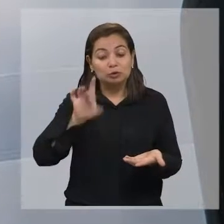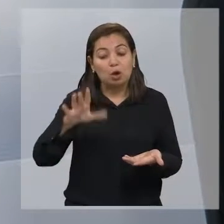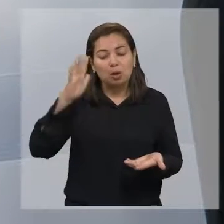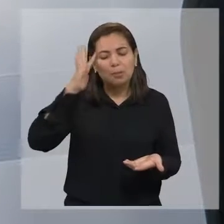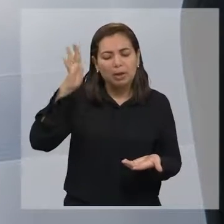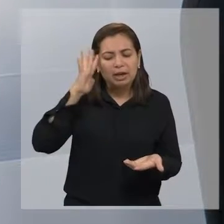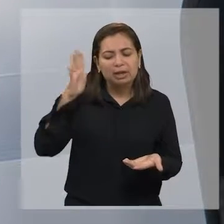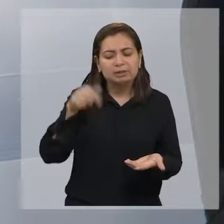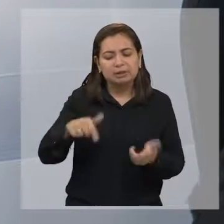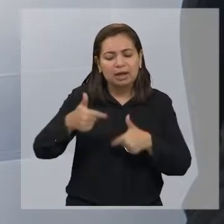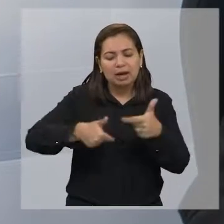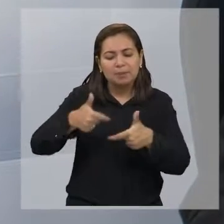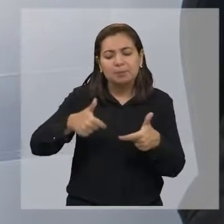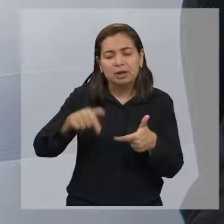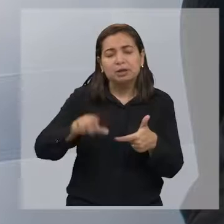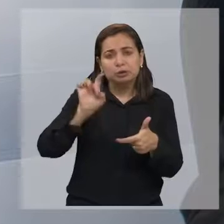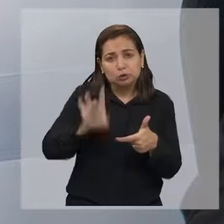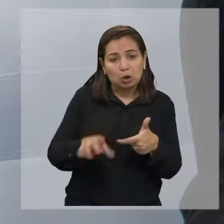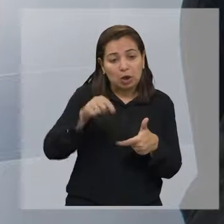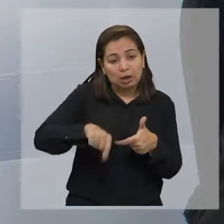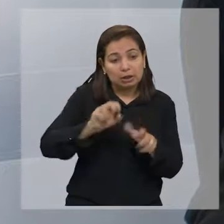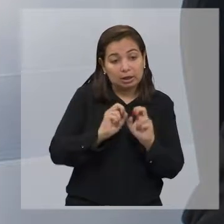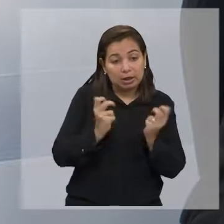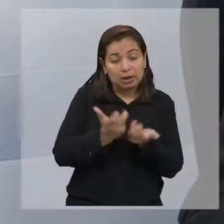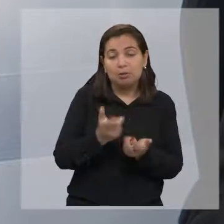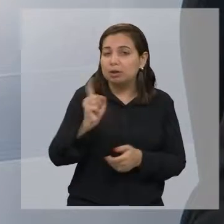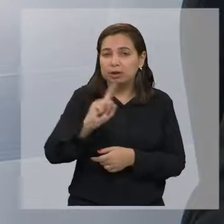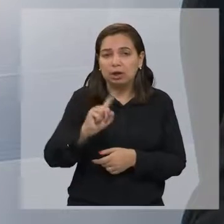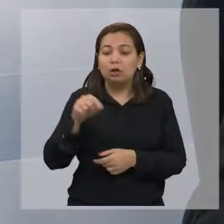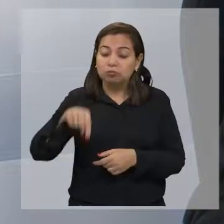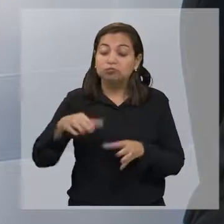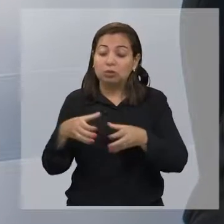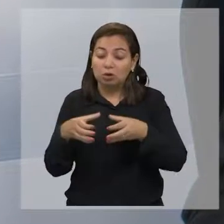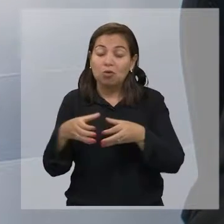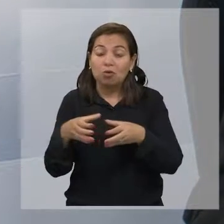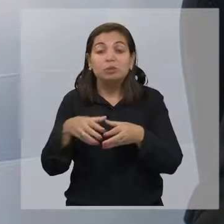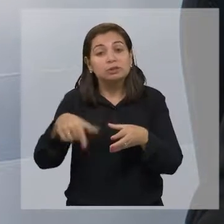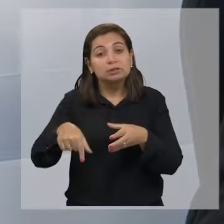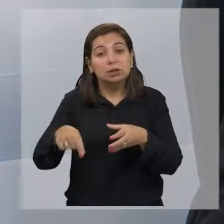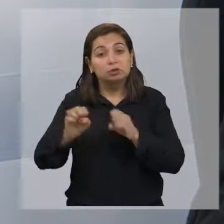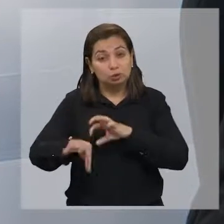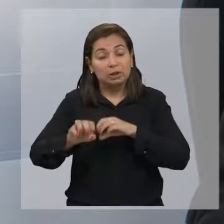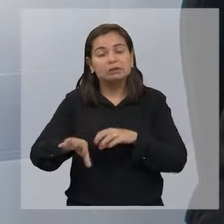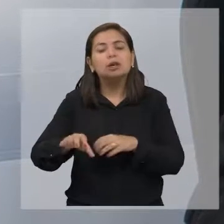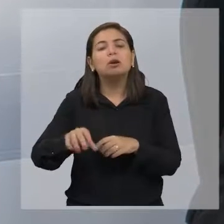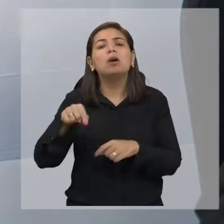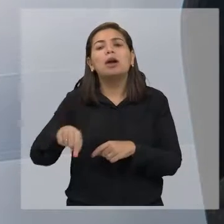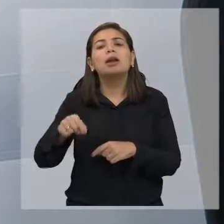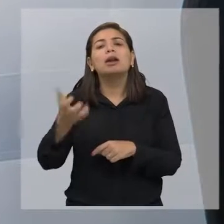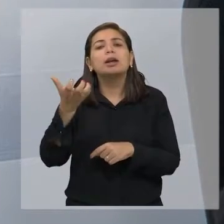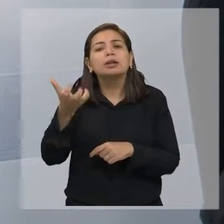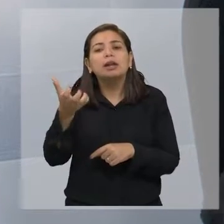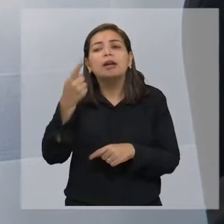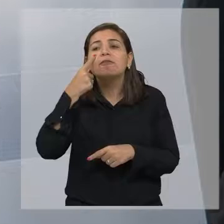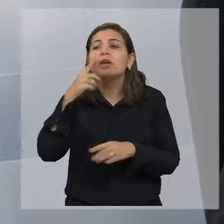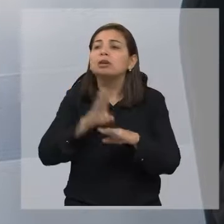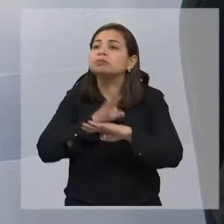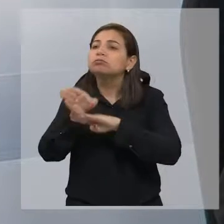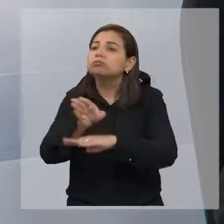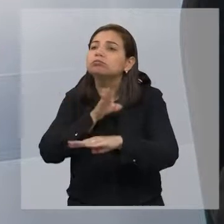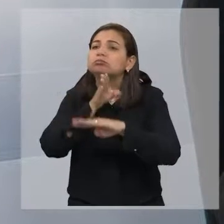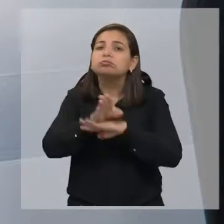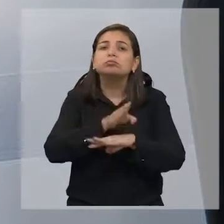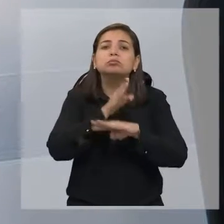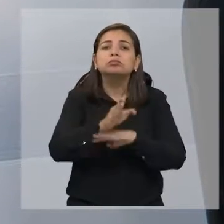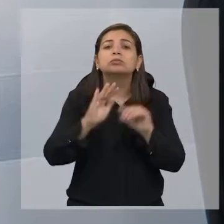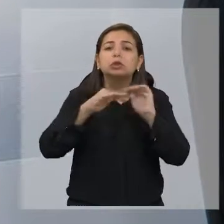uma realidade do parlamento. É necessário que essa comissão ela vá para o chão da escola, que